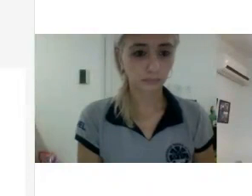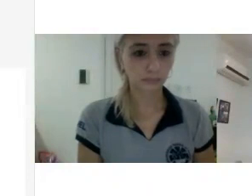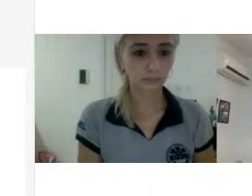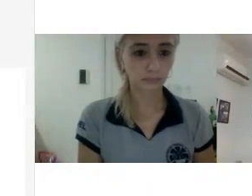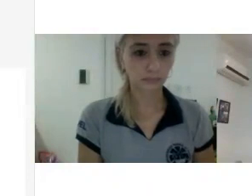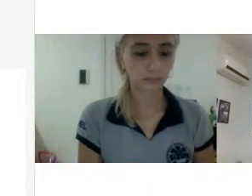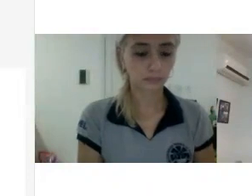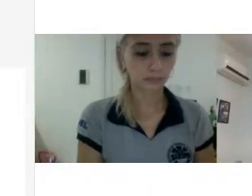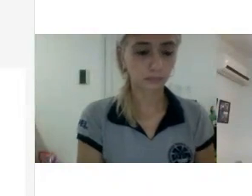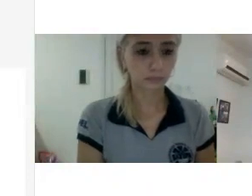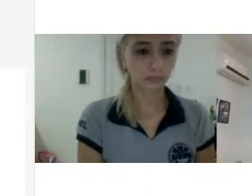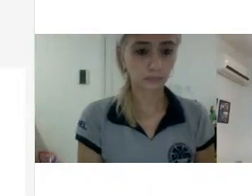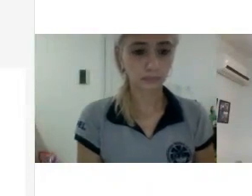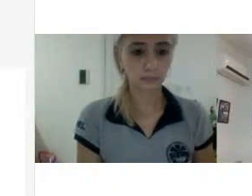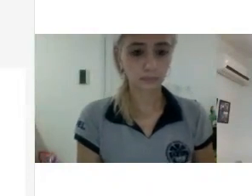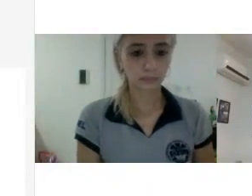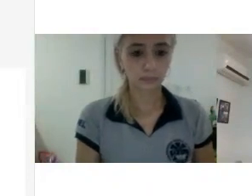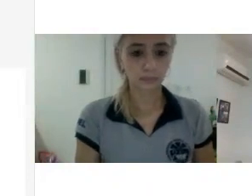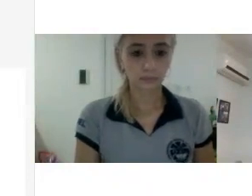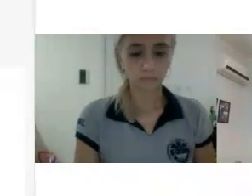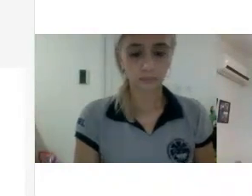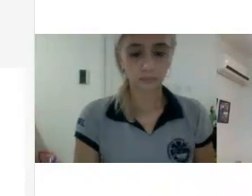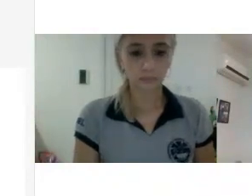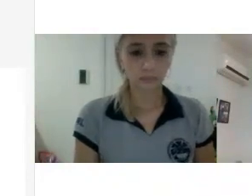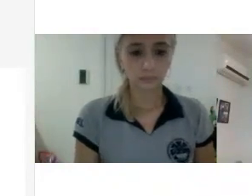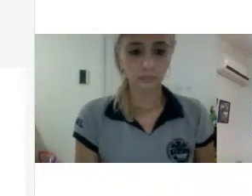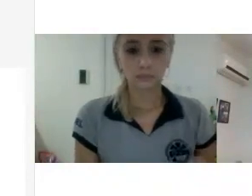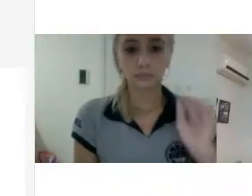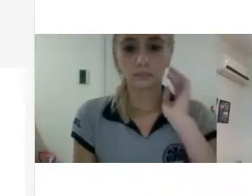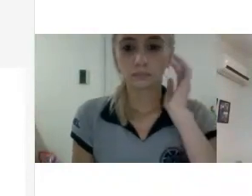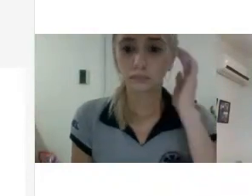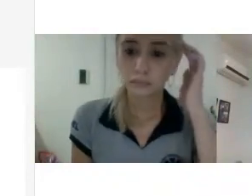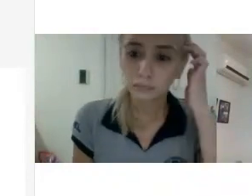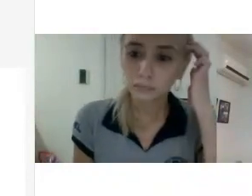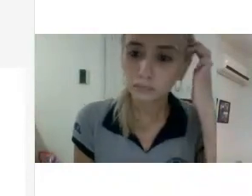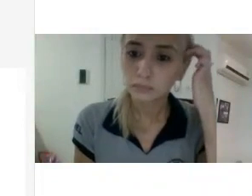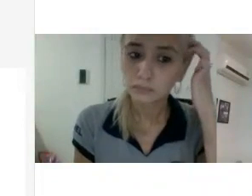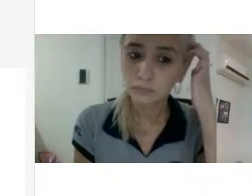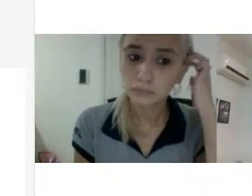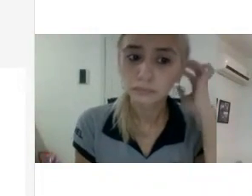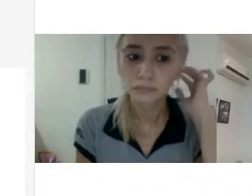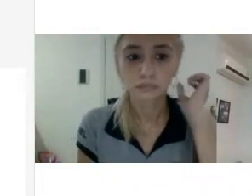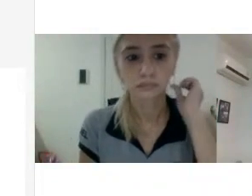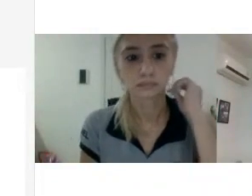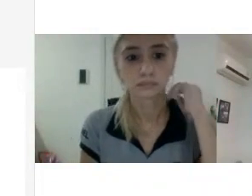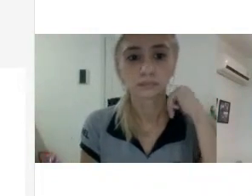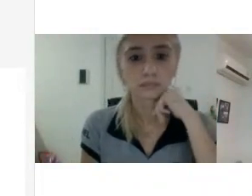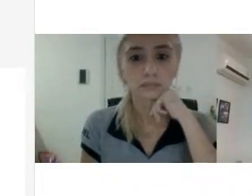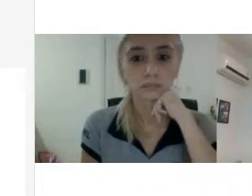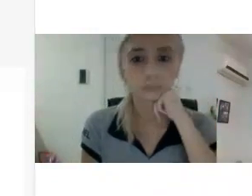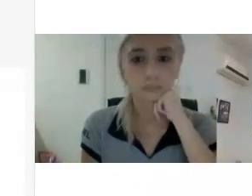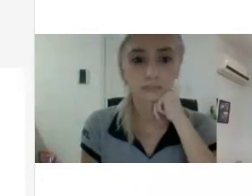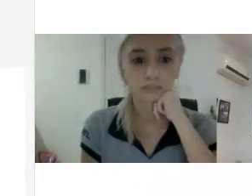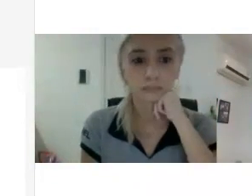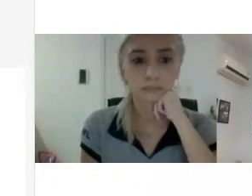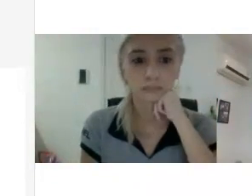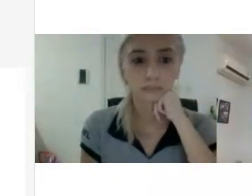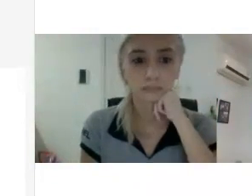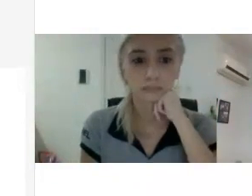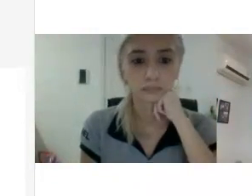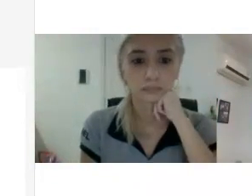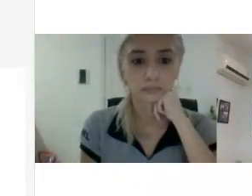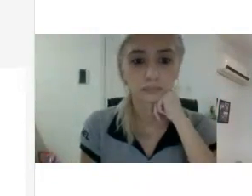Jennifer e Desirê, o que vocês acham de nas notas compartilhadas, onde todos estão assinando, aqueles que